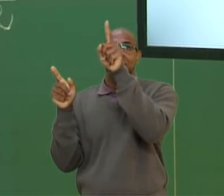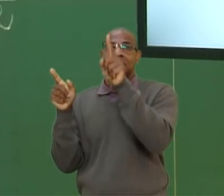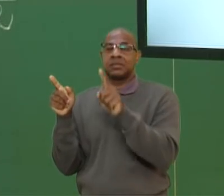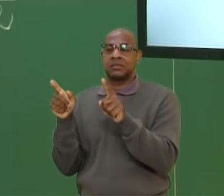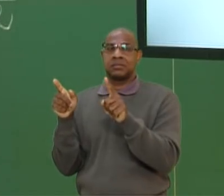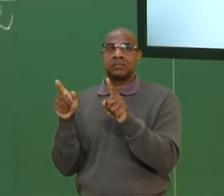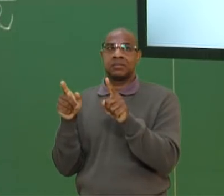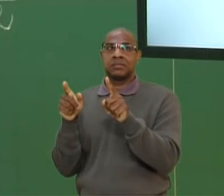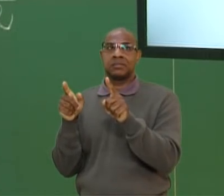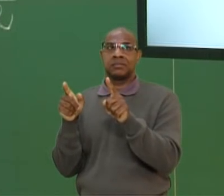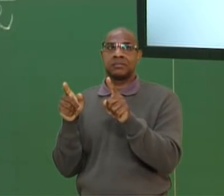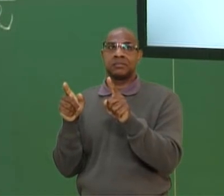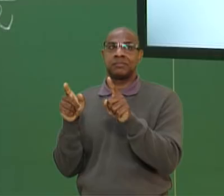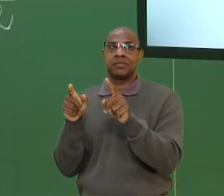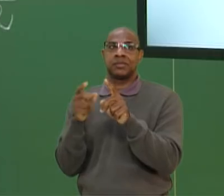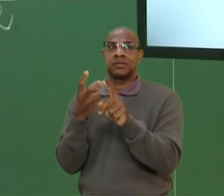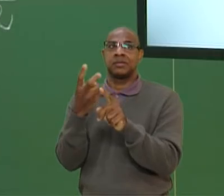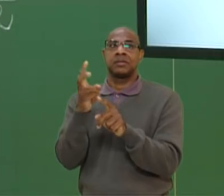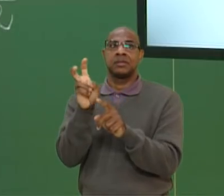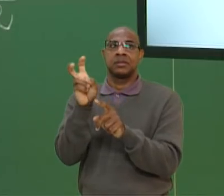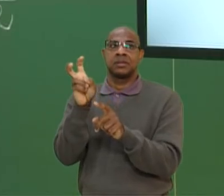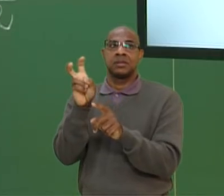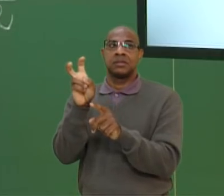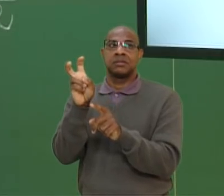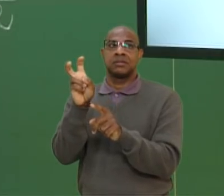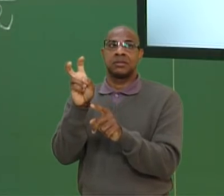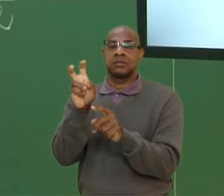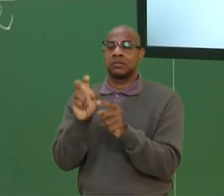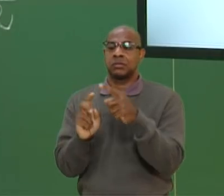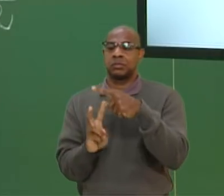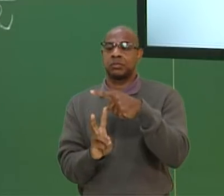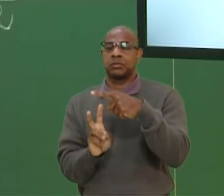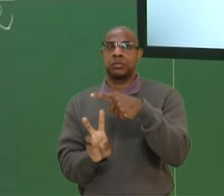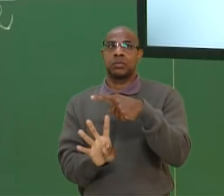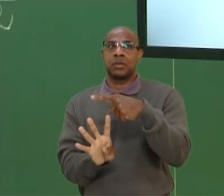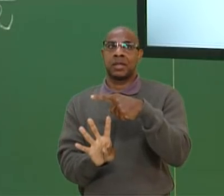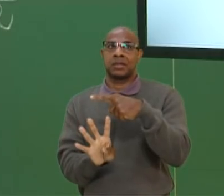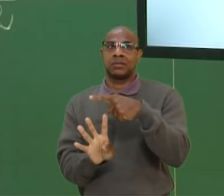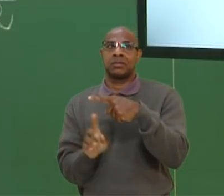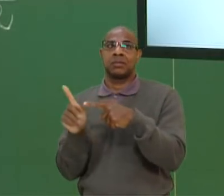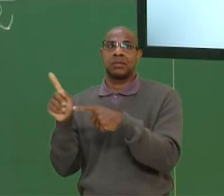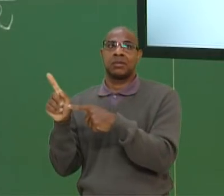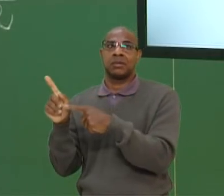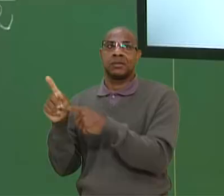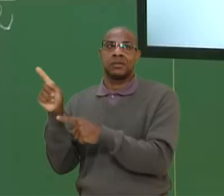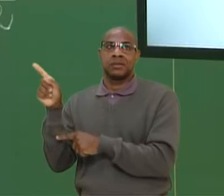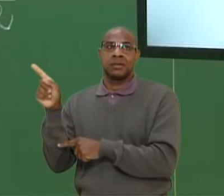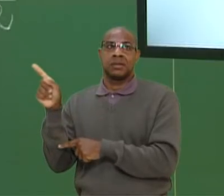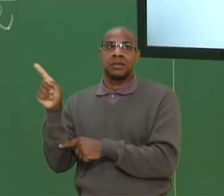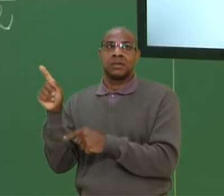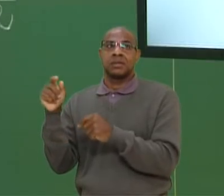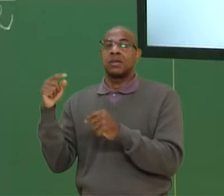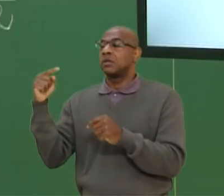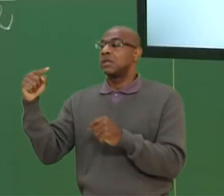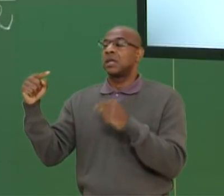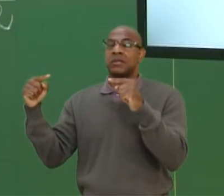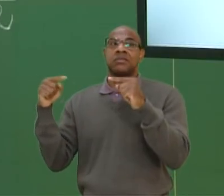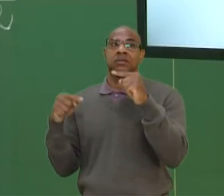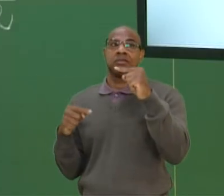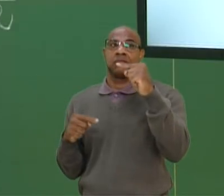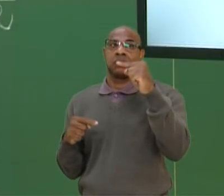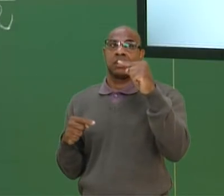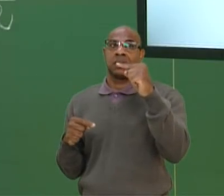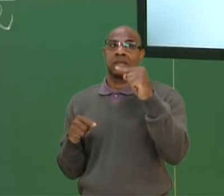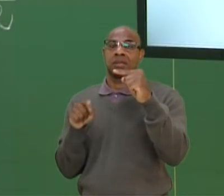sobre 4, 7π sobre 4. Aonde que ele vai ser negativo o cosseno? Aqui e aqui.